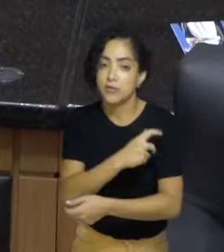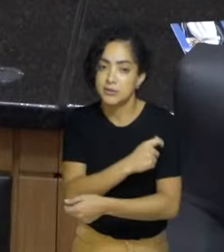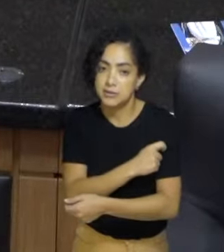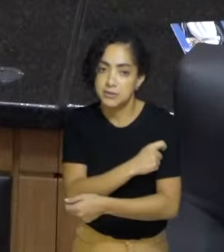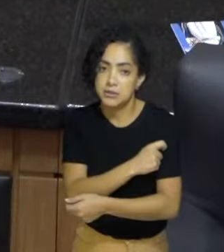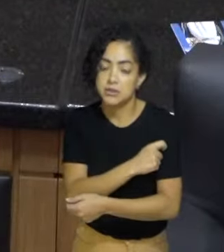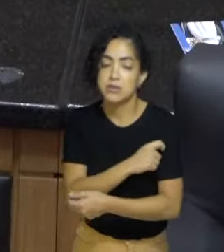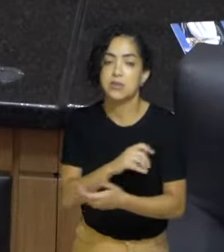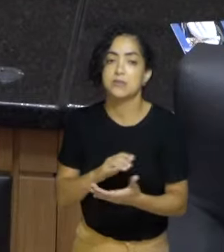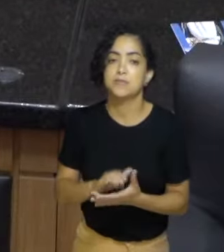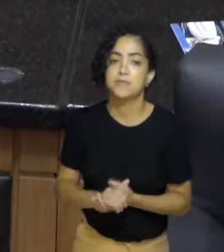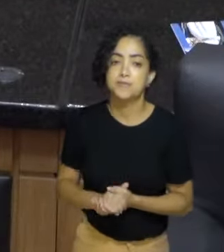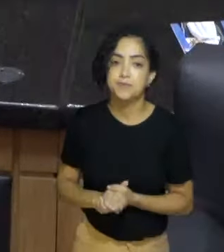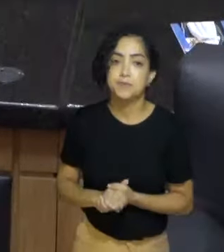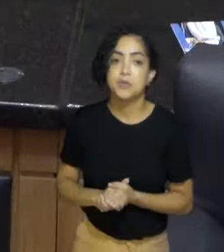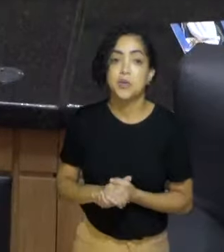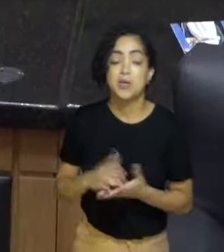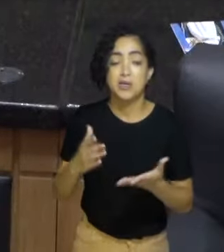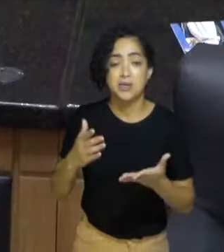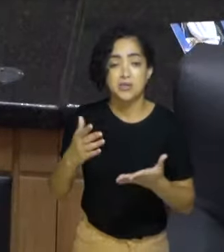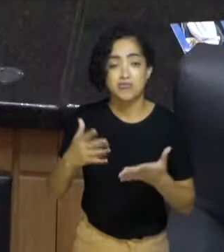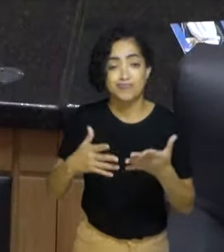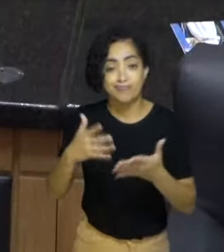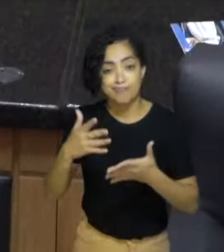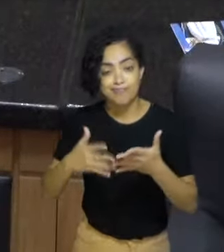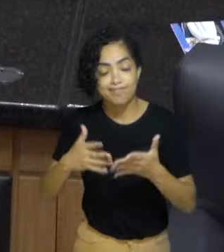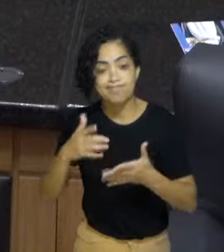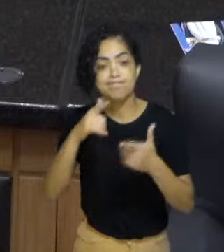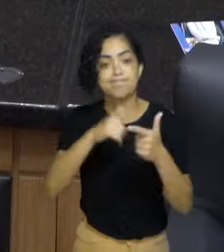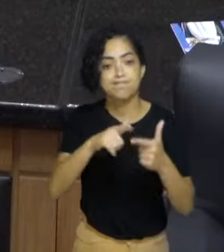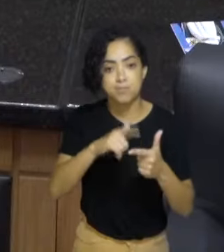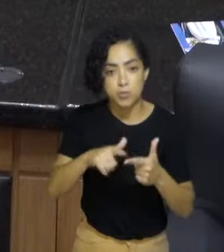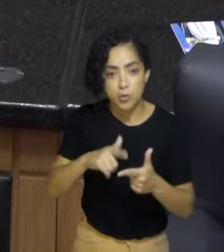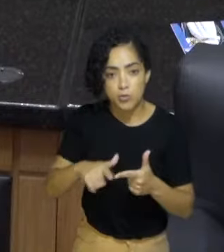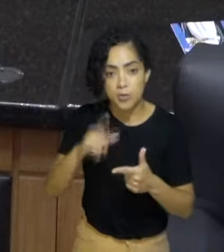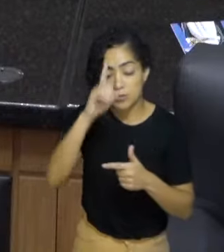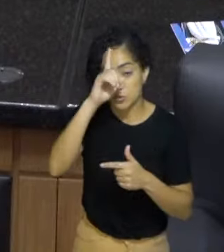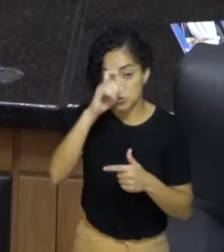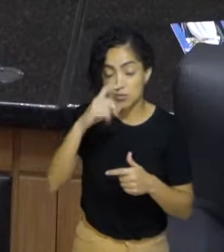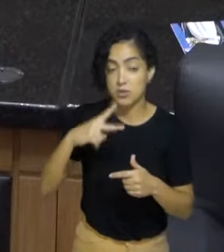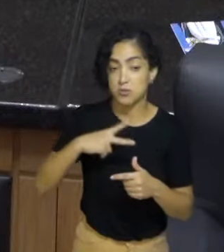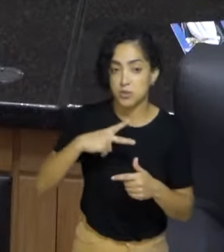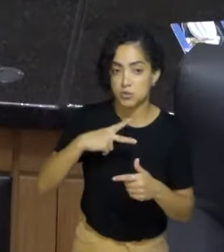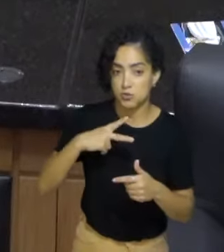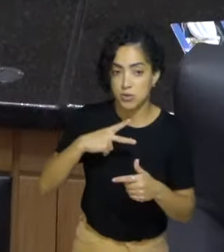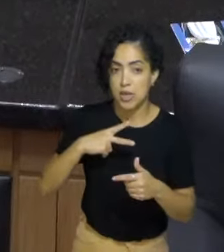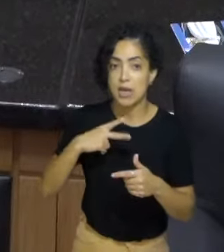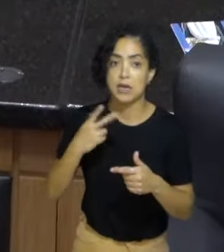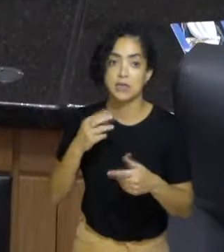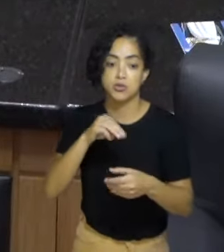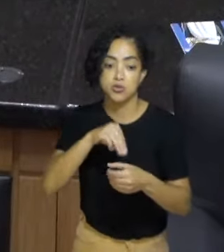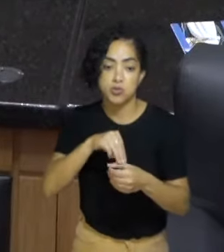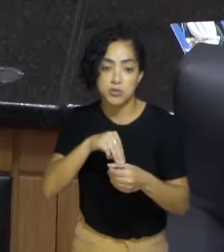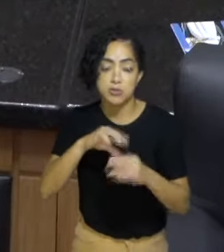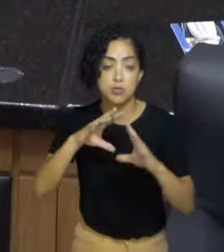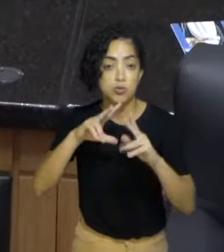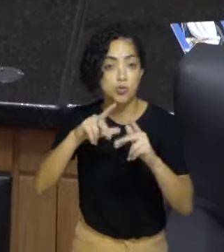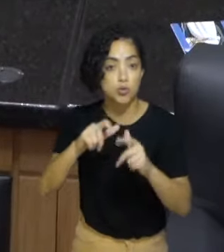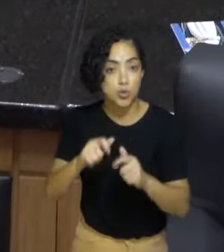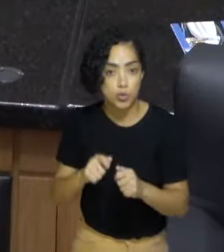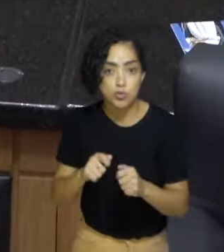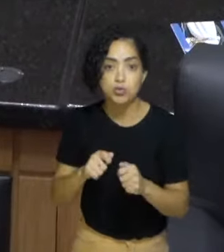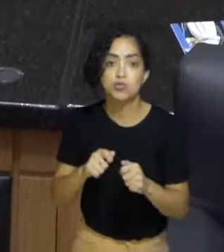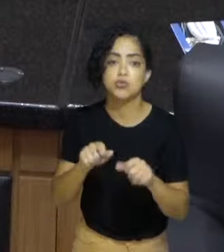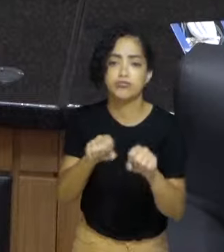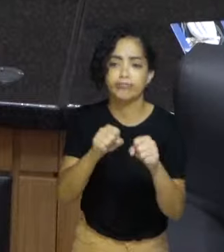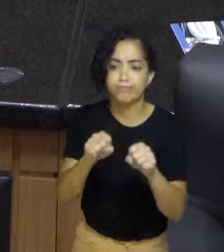Isso sobrecarregou todo o sistema, não é só os hospitais estaduais, os hospitais municipais, os hospitais particulares, todos os hospitais estão colapsando porque as